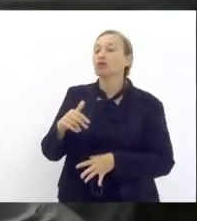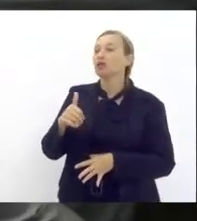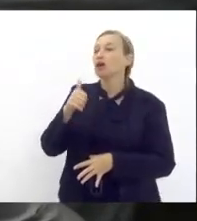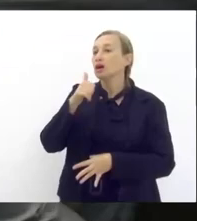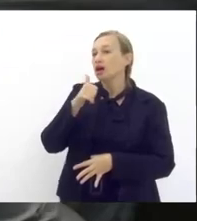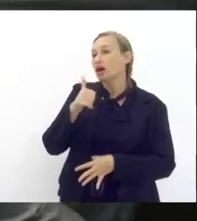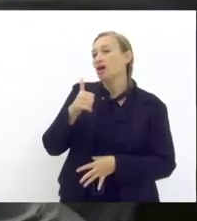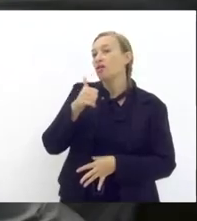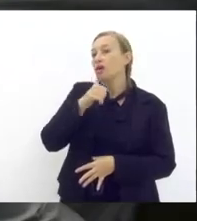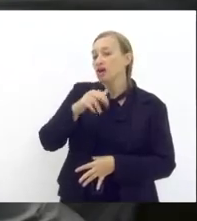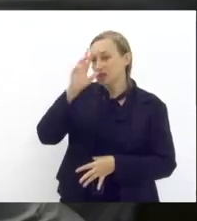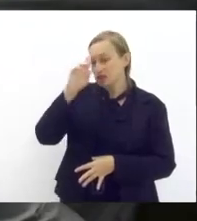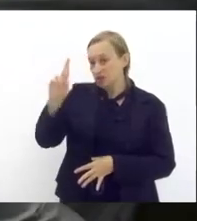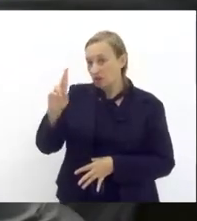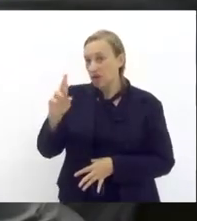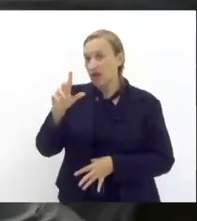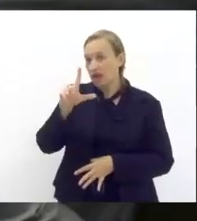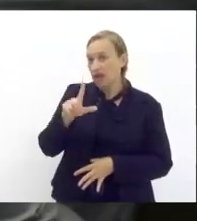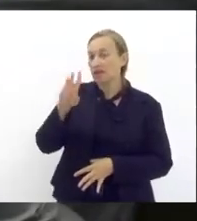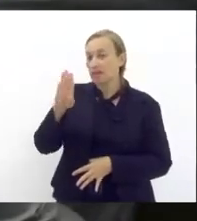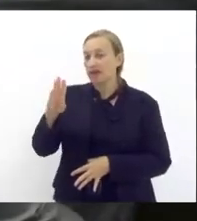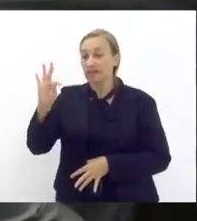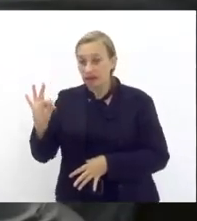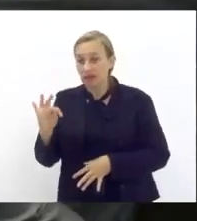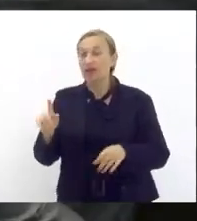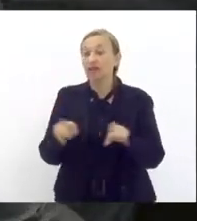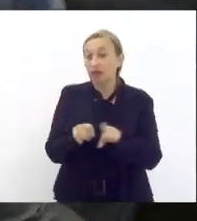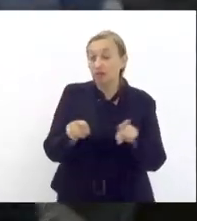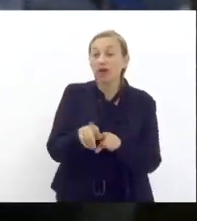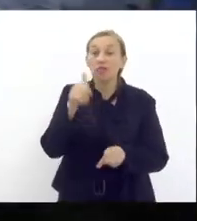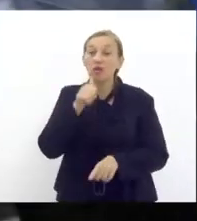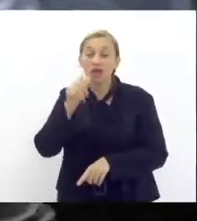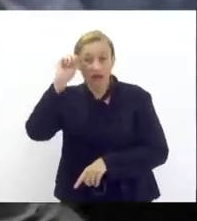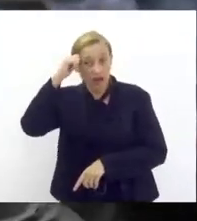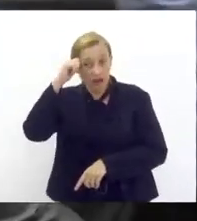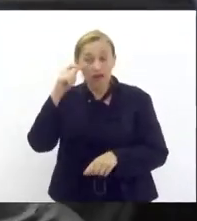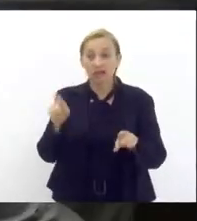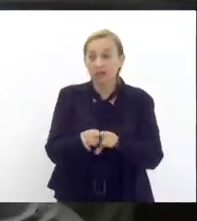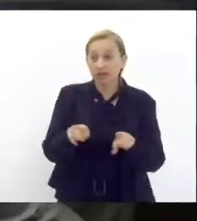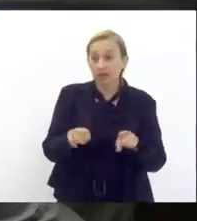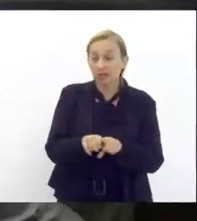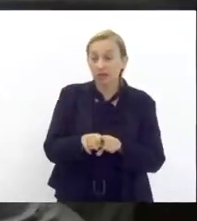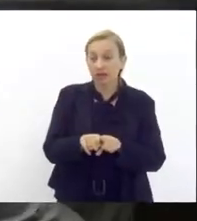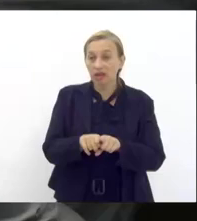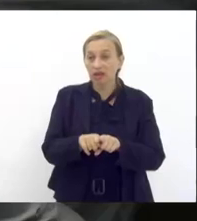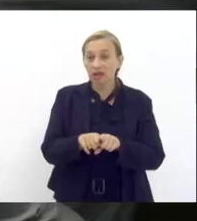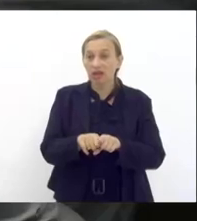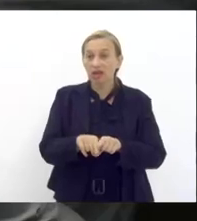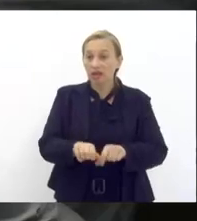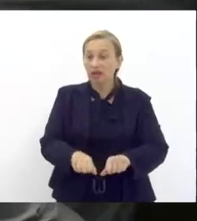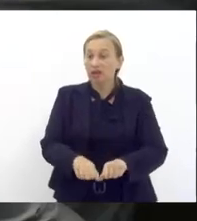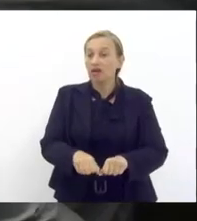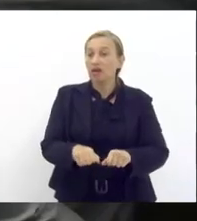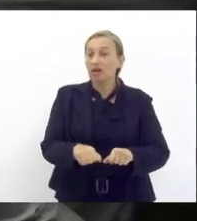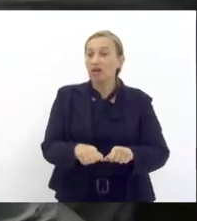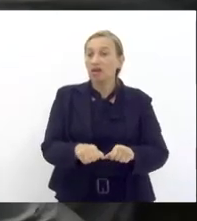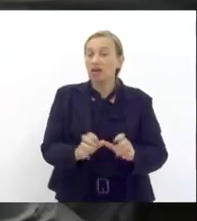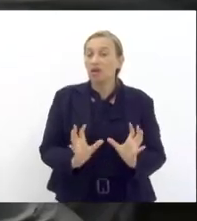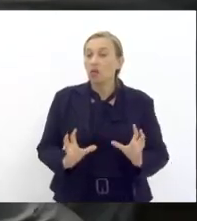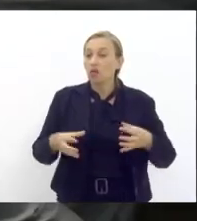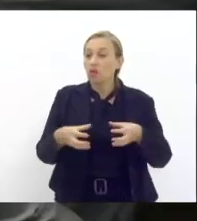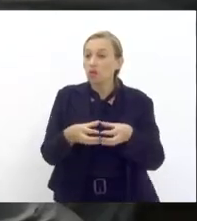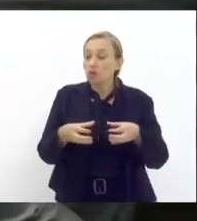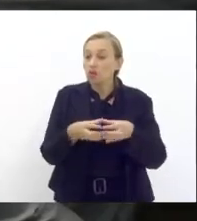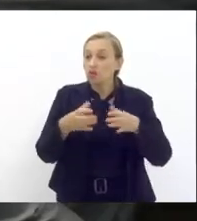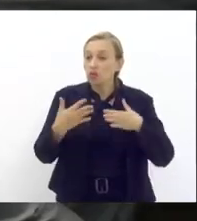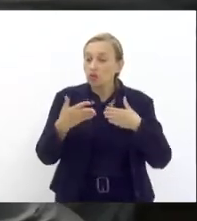LGBT, conta com mulheres negras, e é uma Assembleia que também reflete a mudança no sentido da